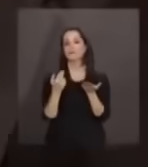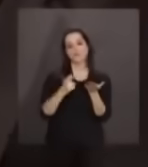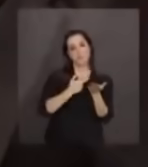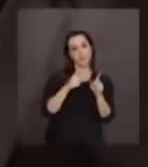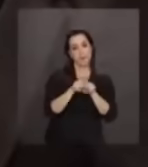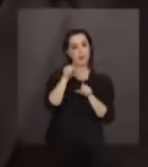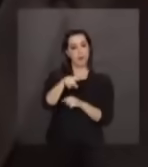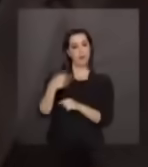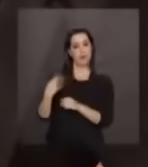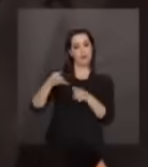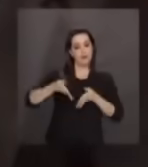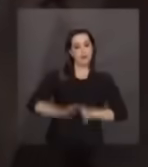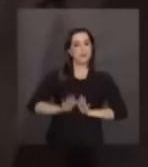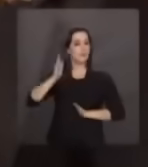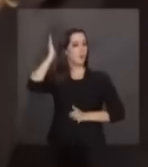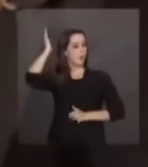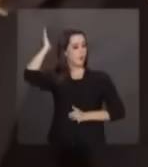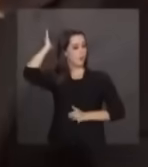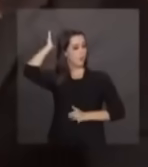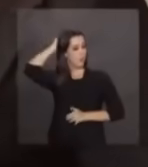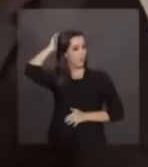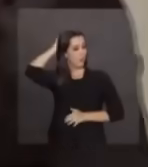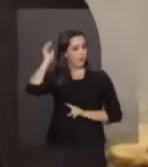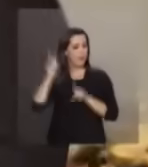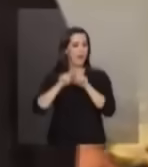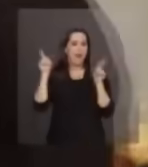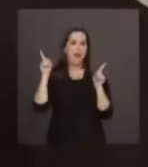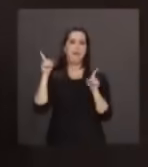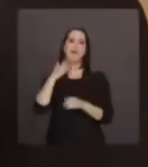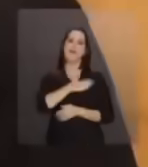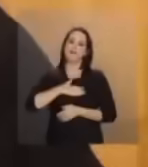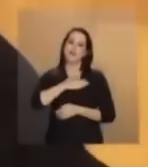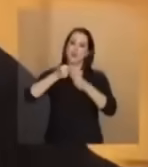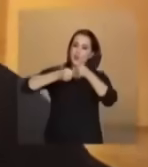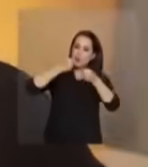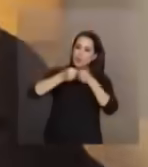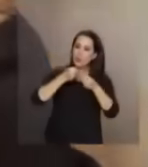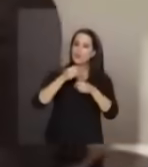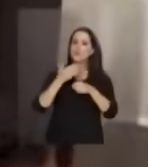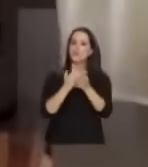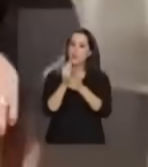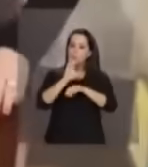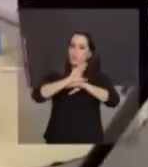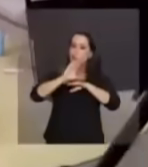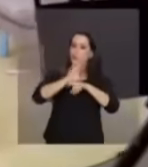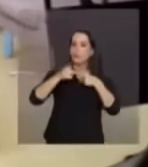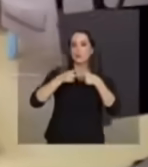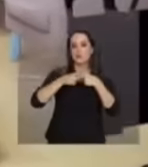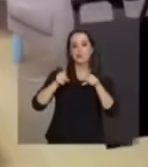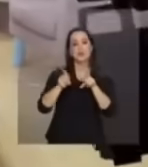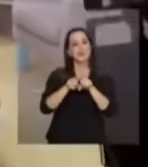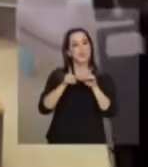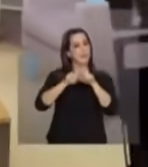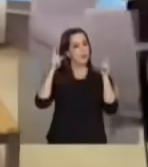ela reafirma que aconteceu a facada, que eu acho que é um ponto dado que a facada realmente aconteceu, senão a gente teria